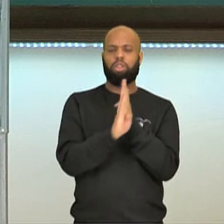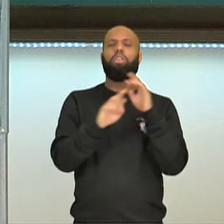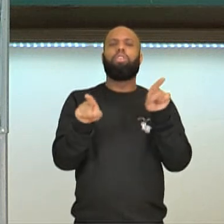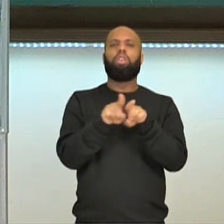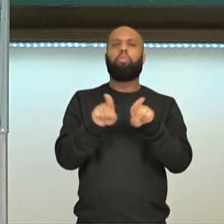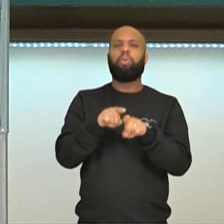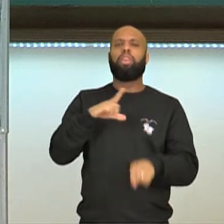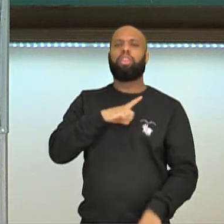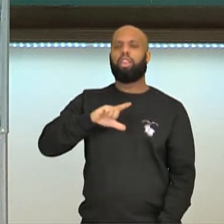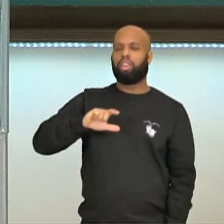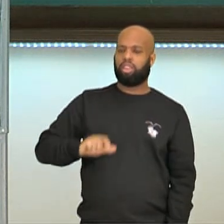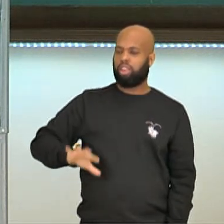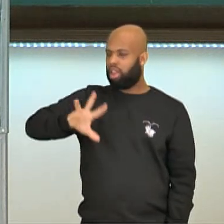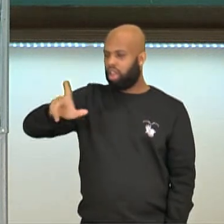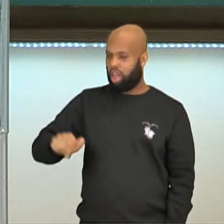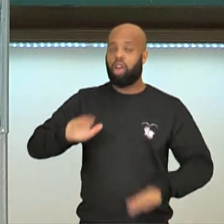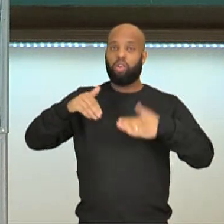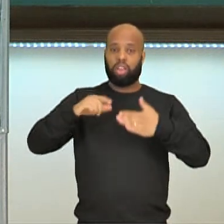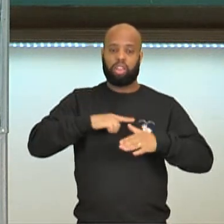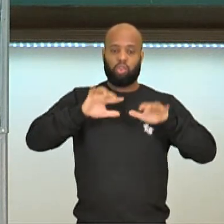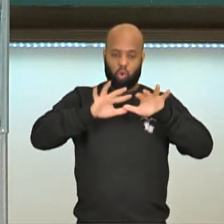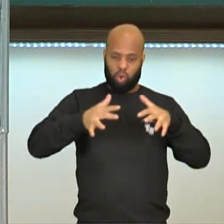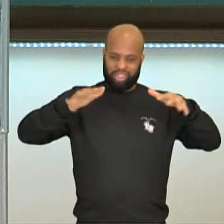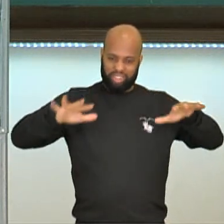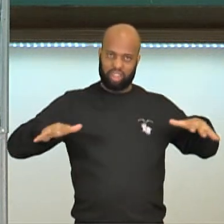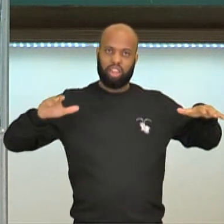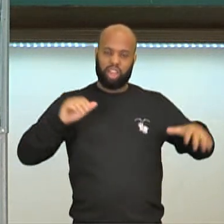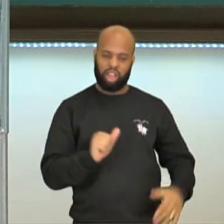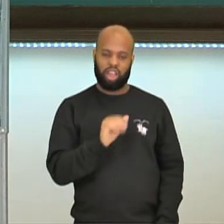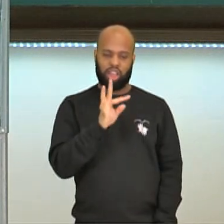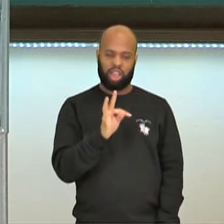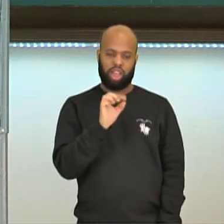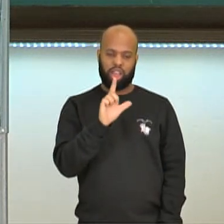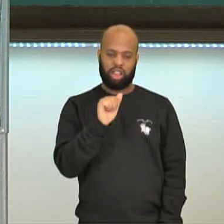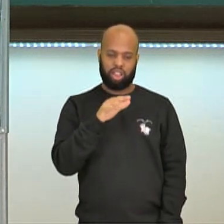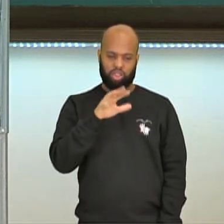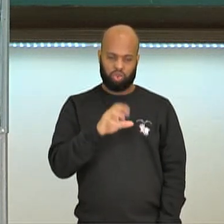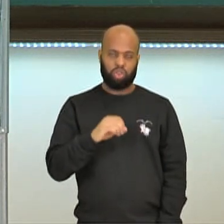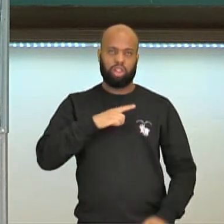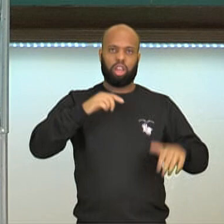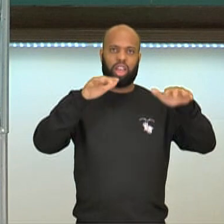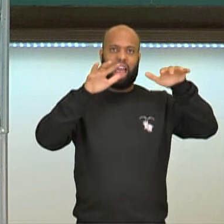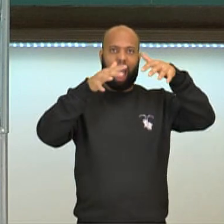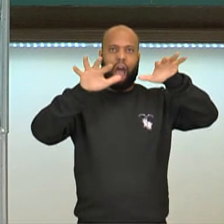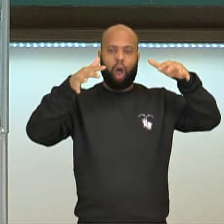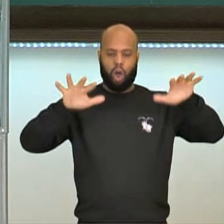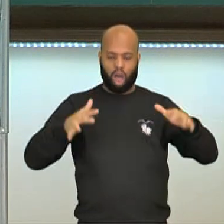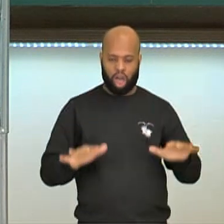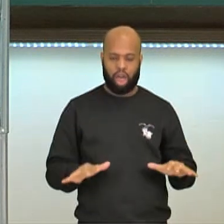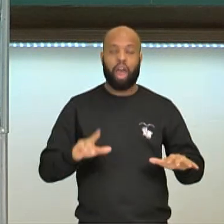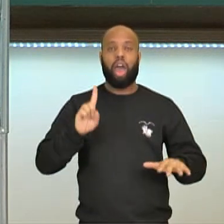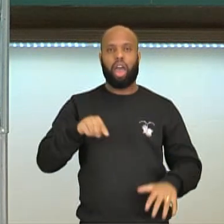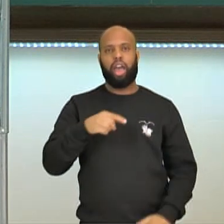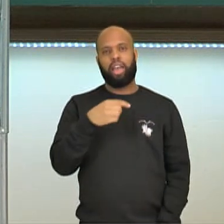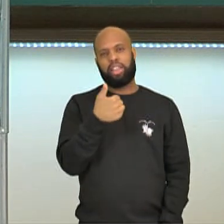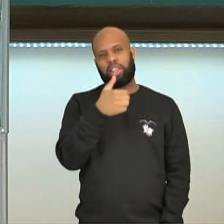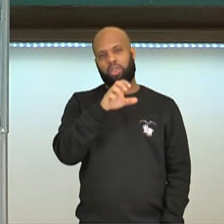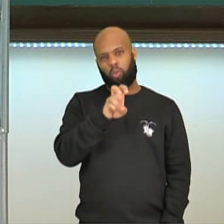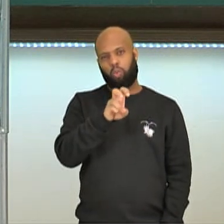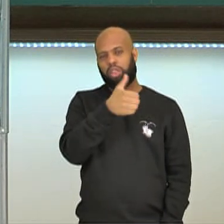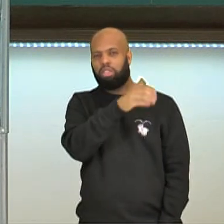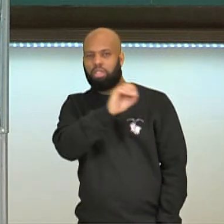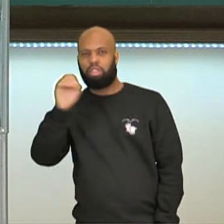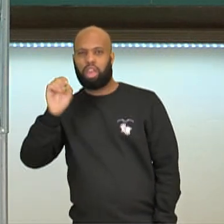questão. Acredita-se que o Oceano Atlântico, nível do mar mais baixo, 100 mil anos atrás, pense, 50 a 100 mil anos